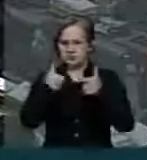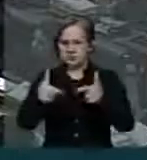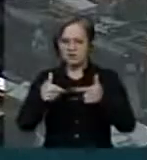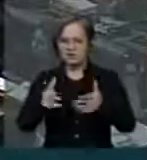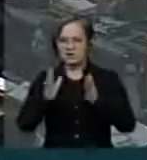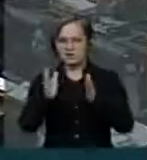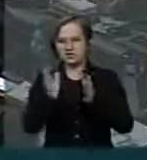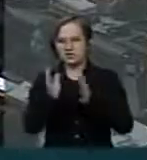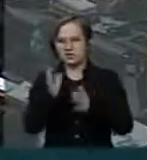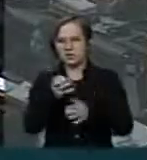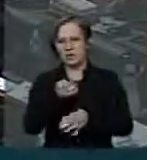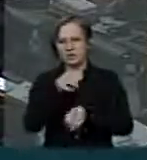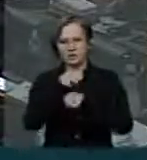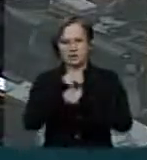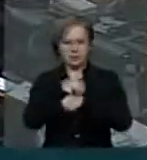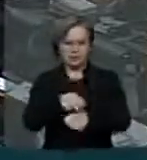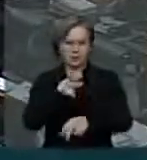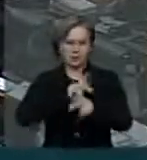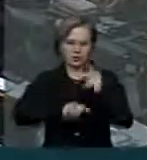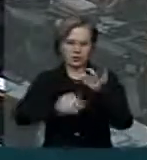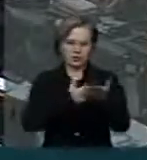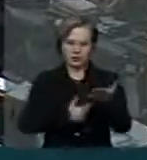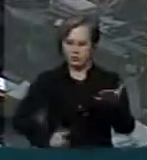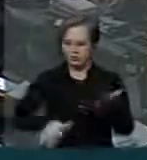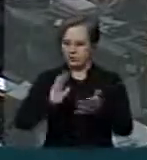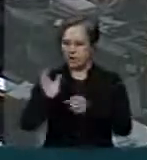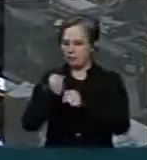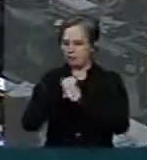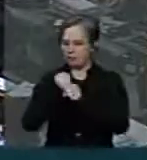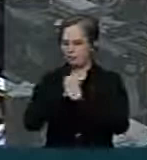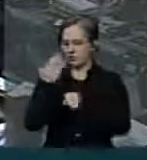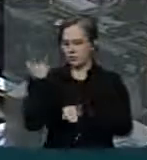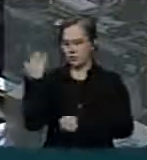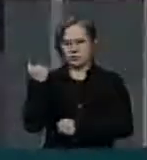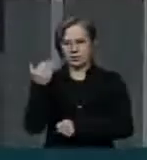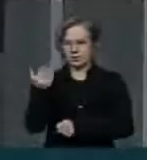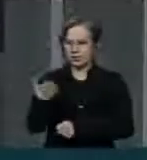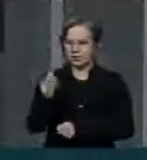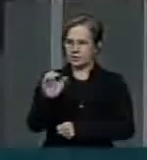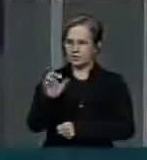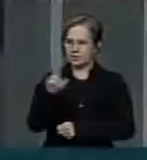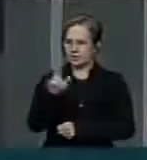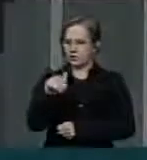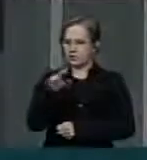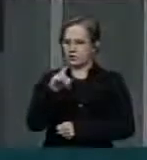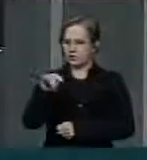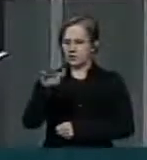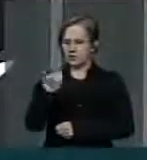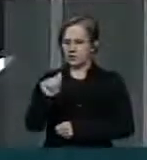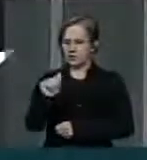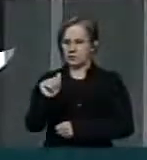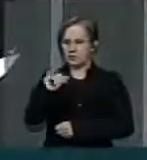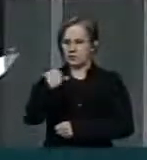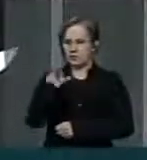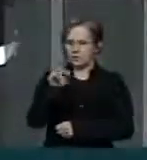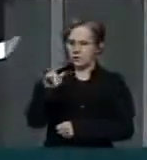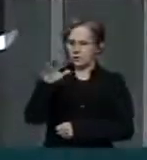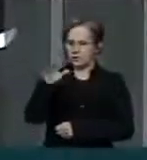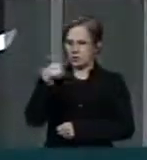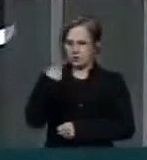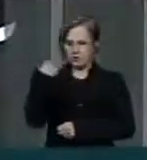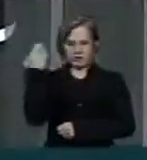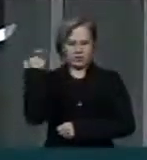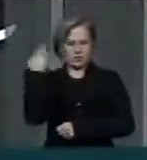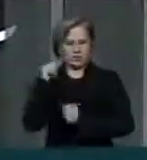prefeito Erundina? Lúcio, nós estivemos juntos, eu era secretário de Transporte de Santo André